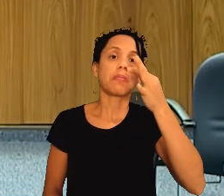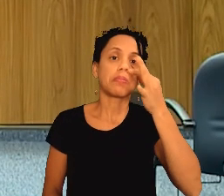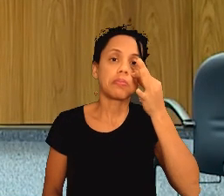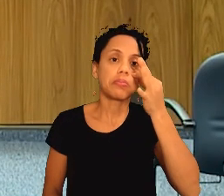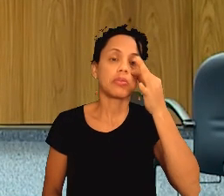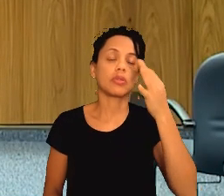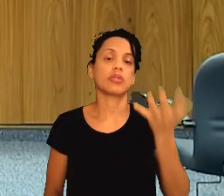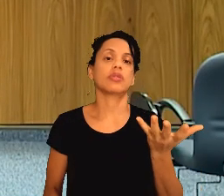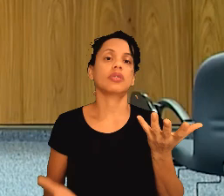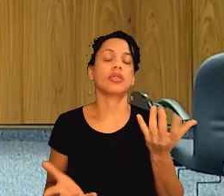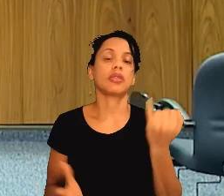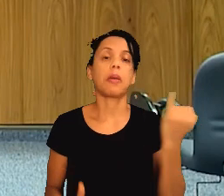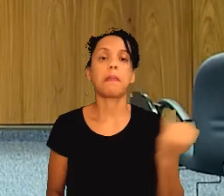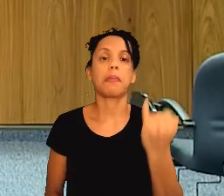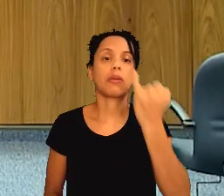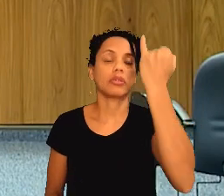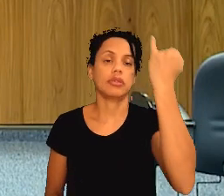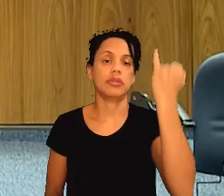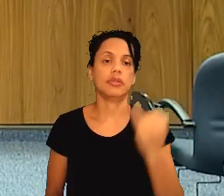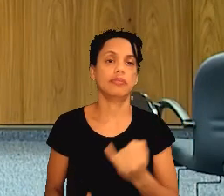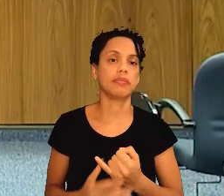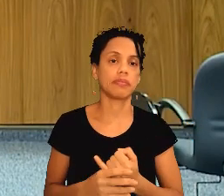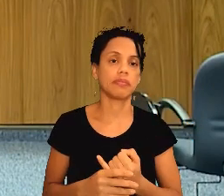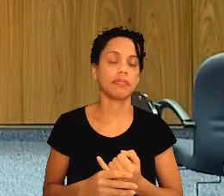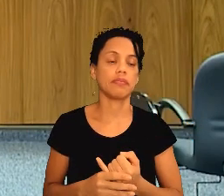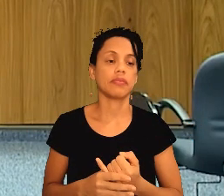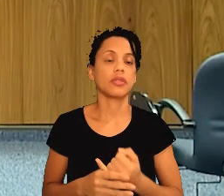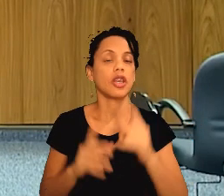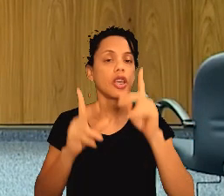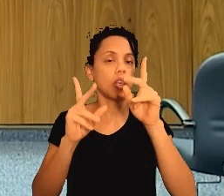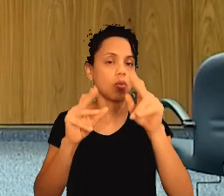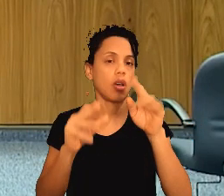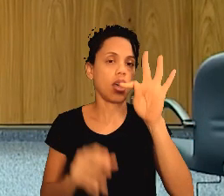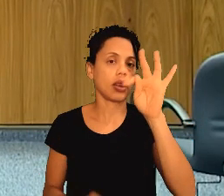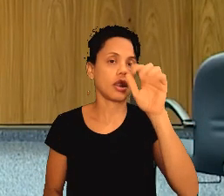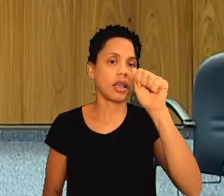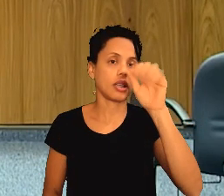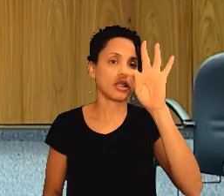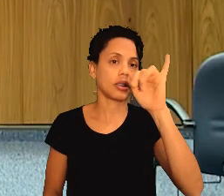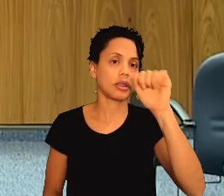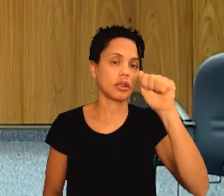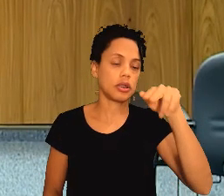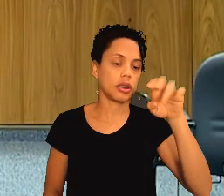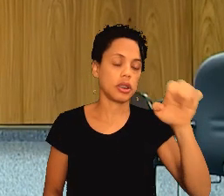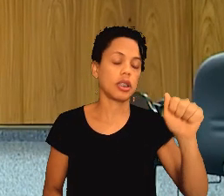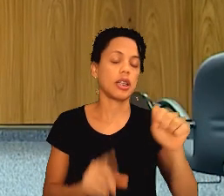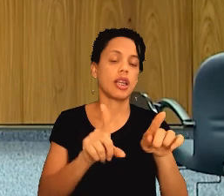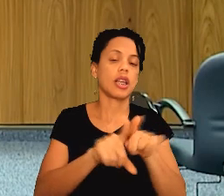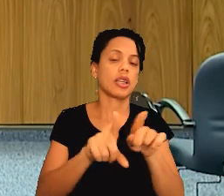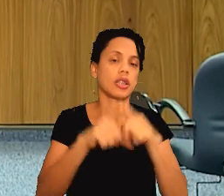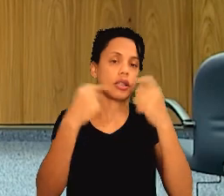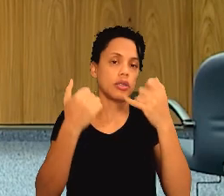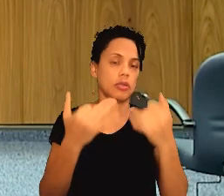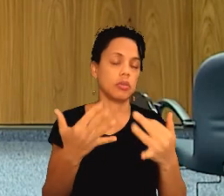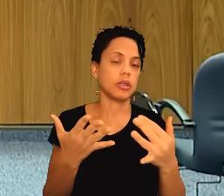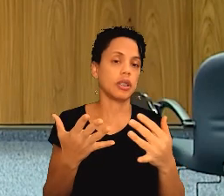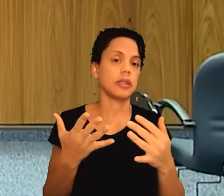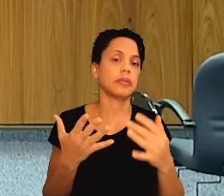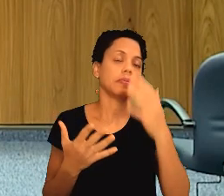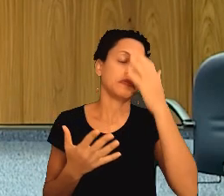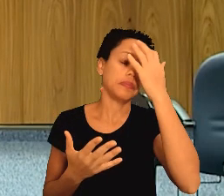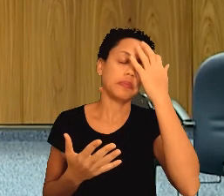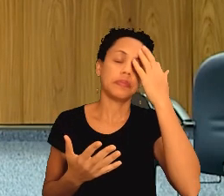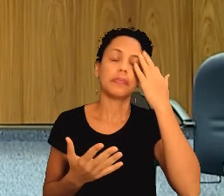presenciar uma coisa que me parece muito importante, como a Tatiana acaba de dizer. O que é essencial aqui é que,